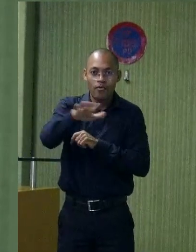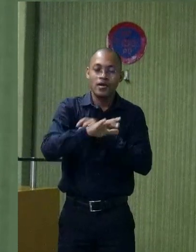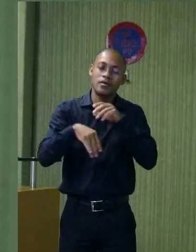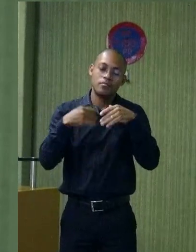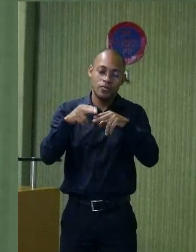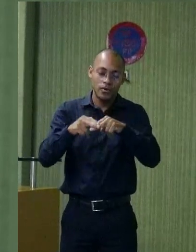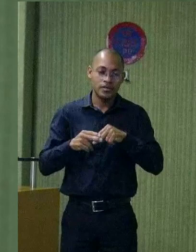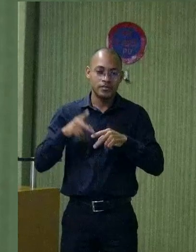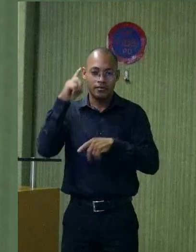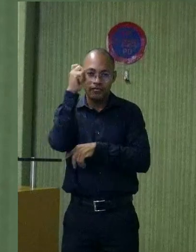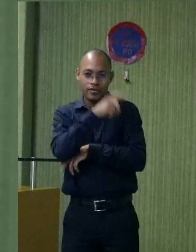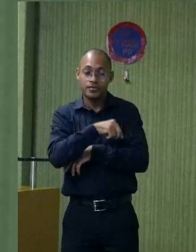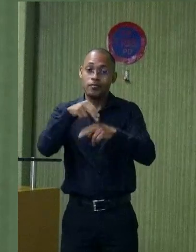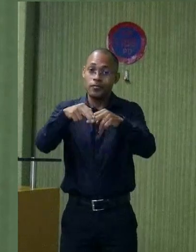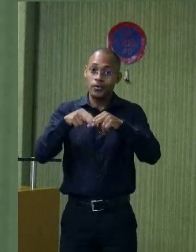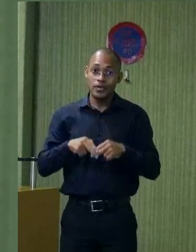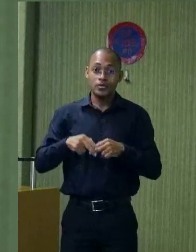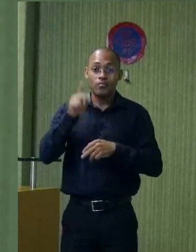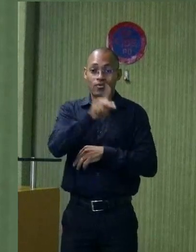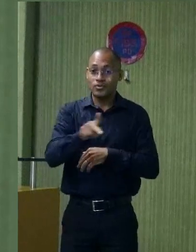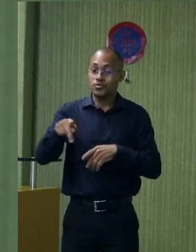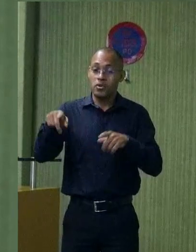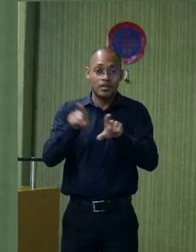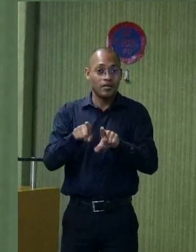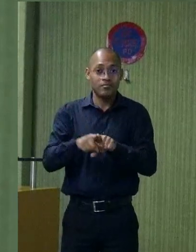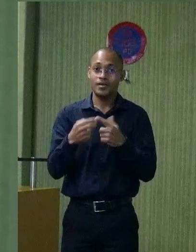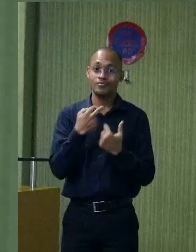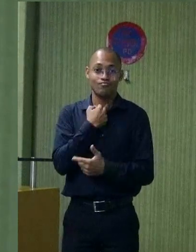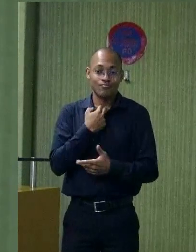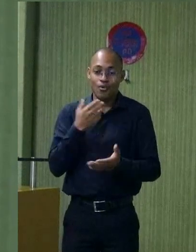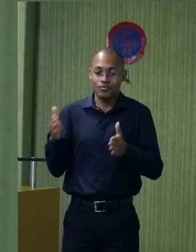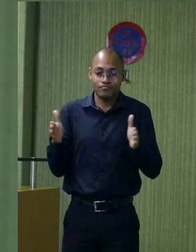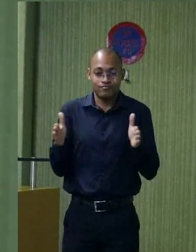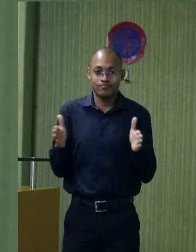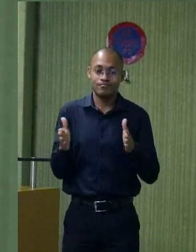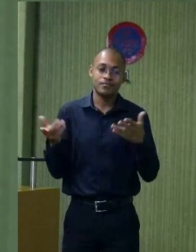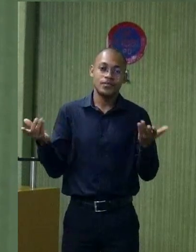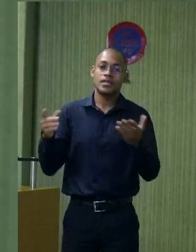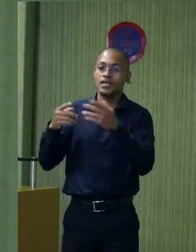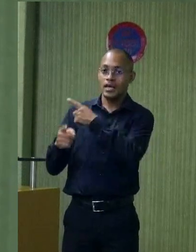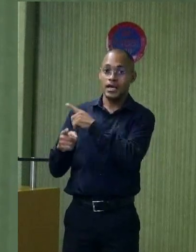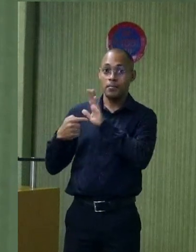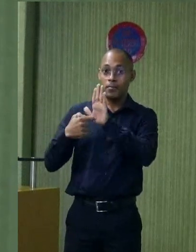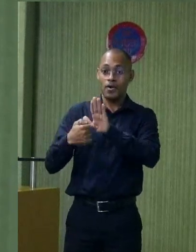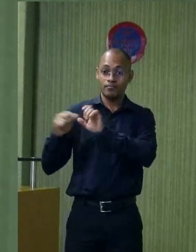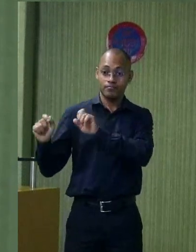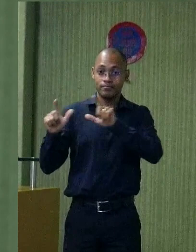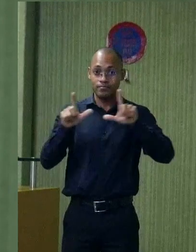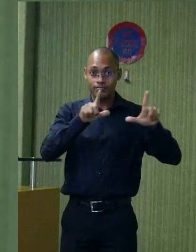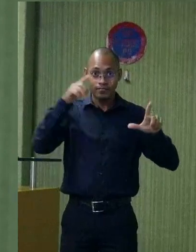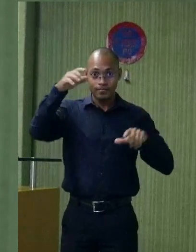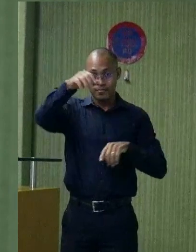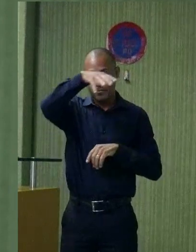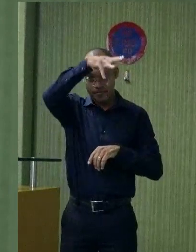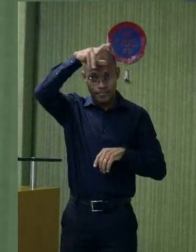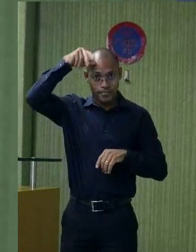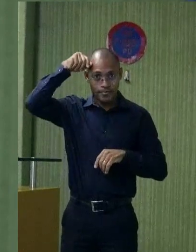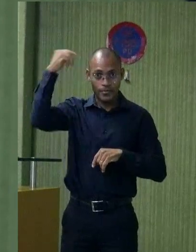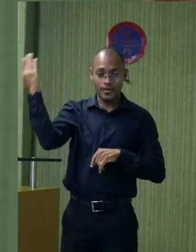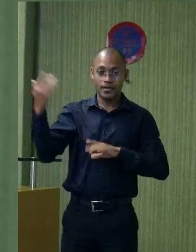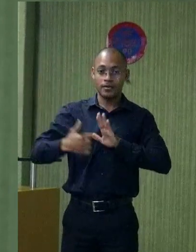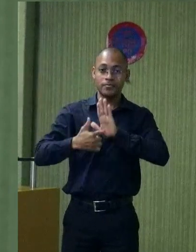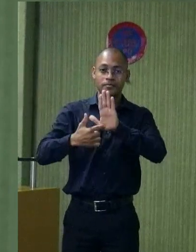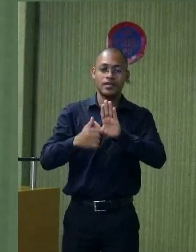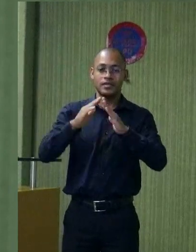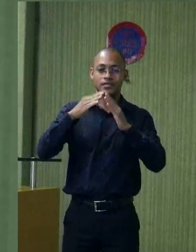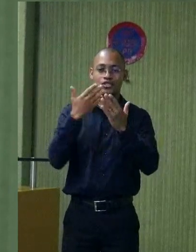professor não pode também estar lá nesse período e o Amazonas aqui a gente colocou im maisem retirado do relatório situacional das